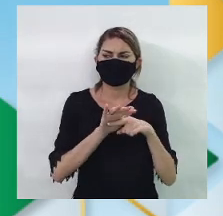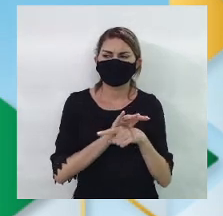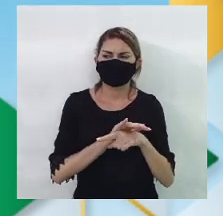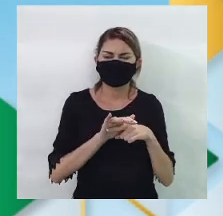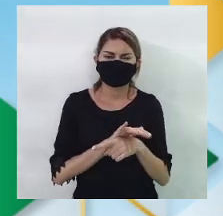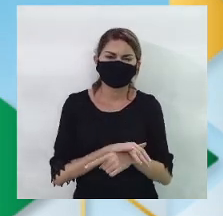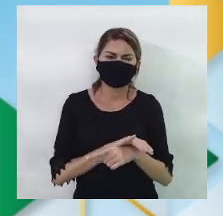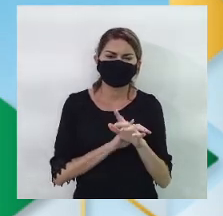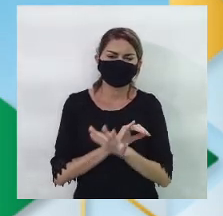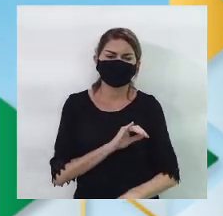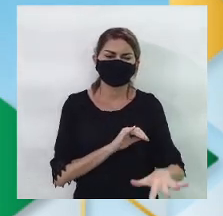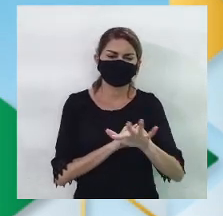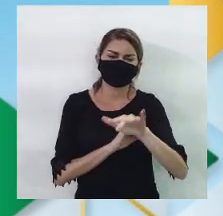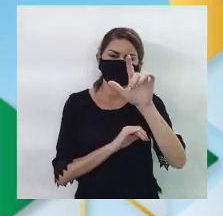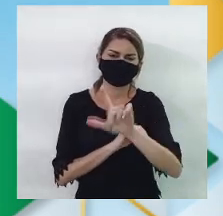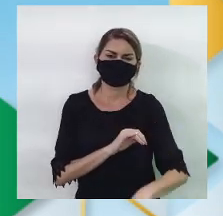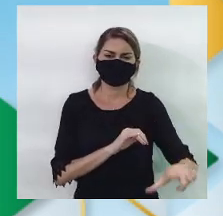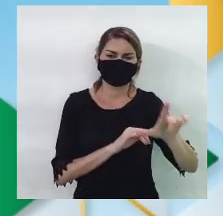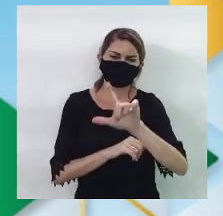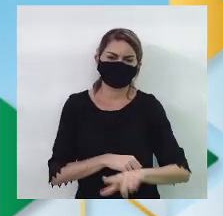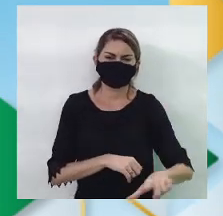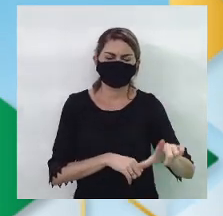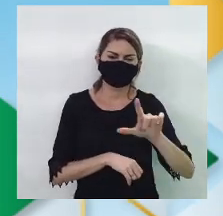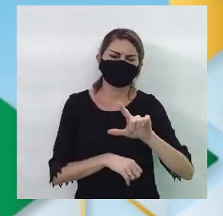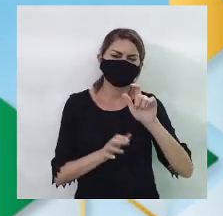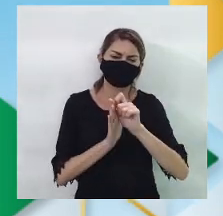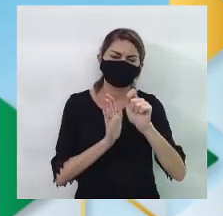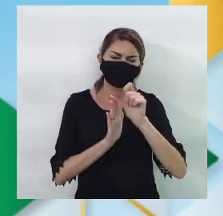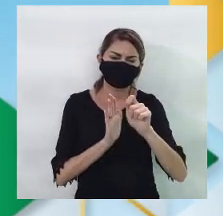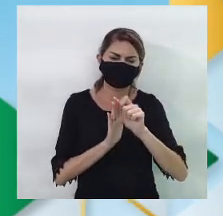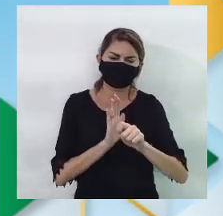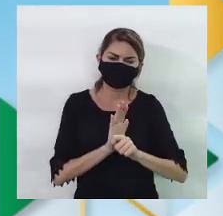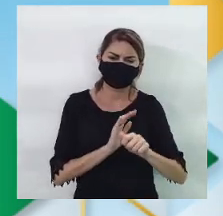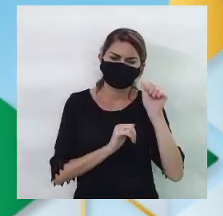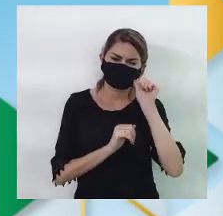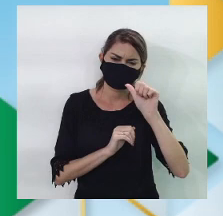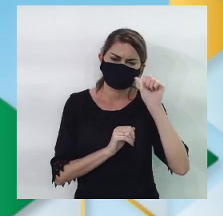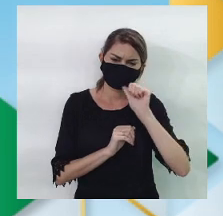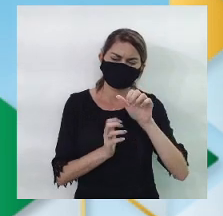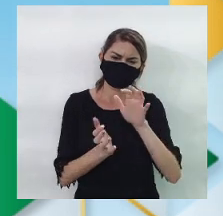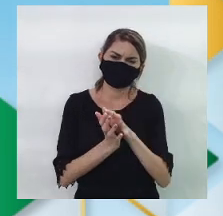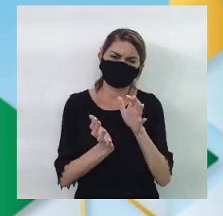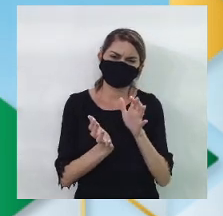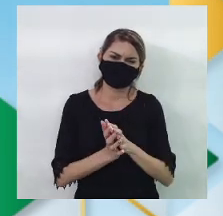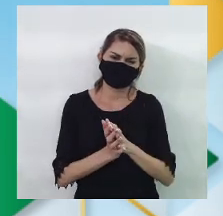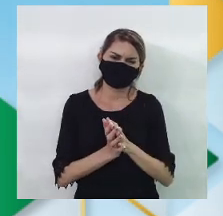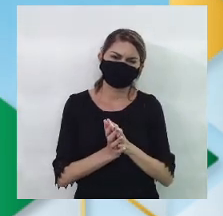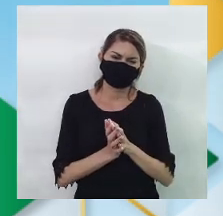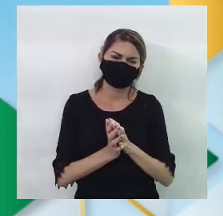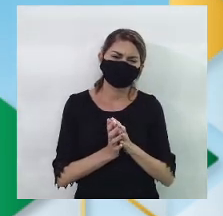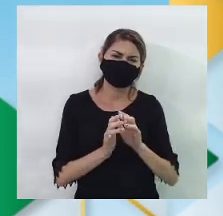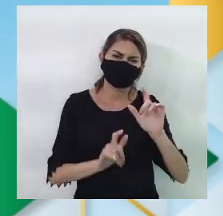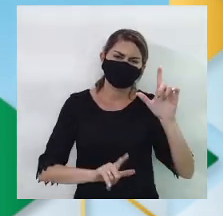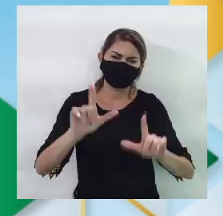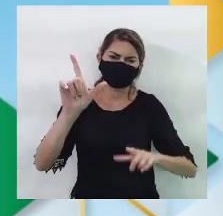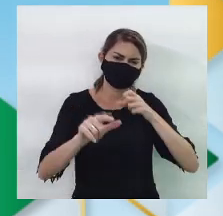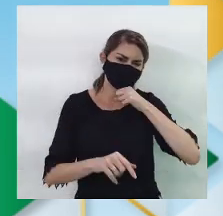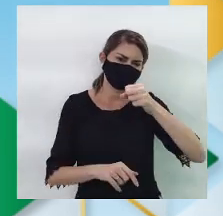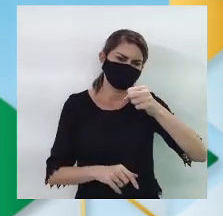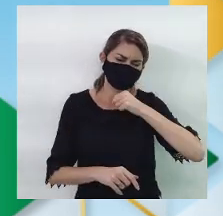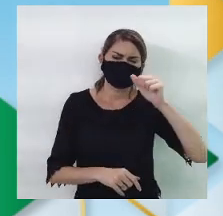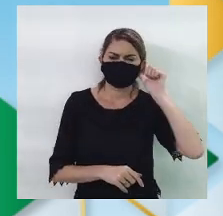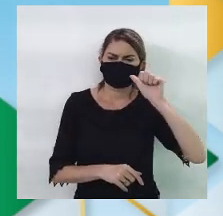pesquisadora nas áreas de literatura, escrita por mulheres em Pernambuco e imprensa feminina